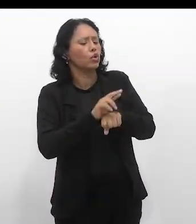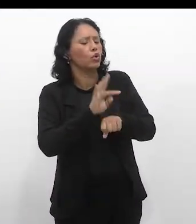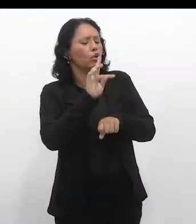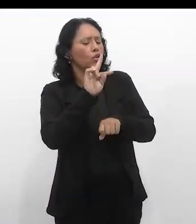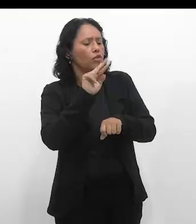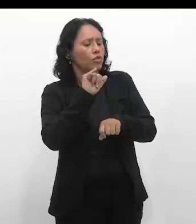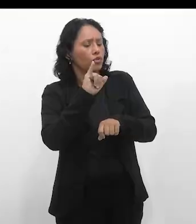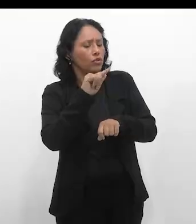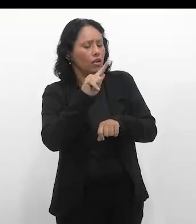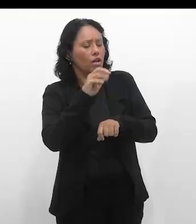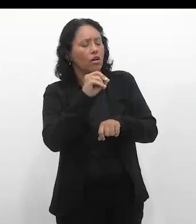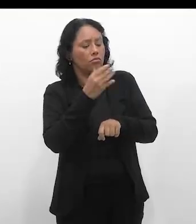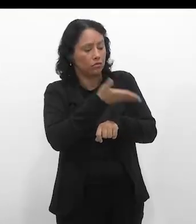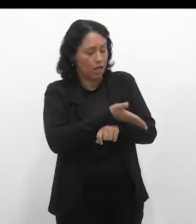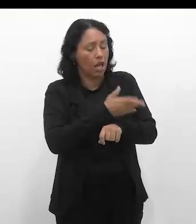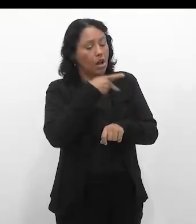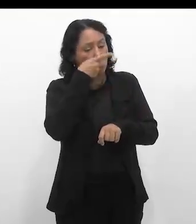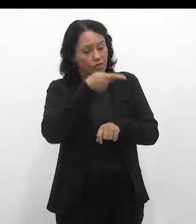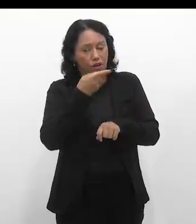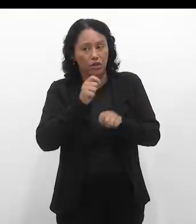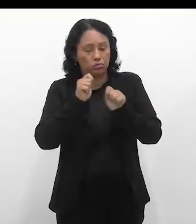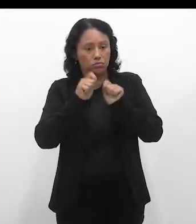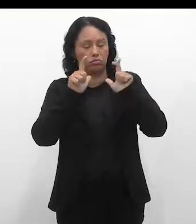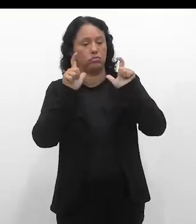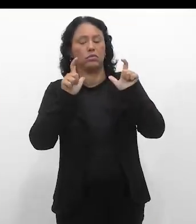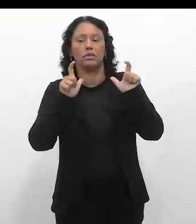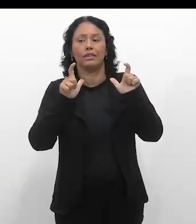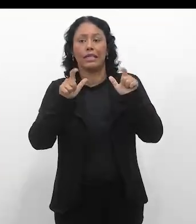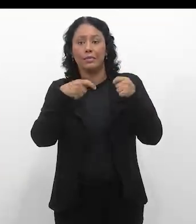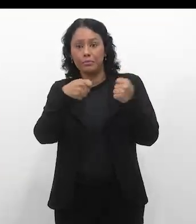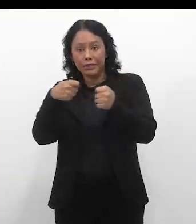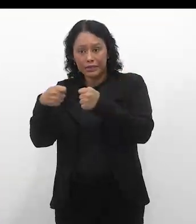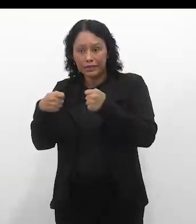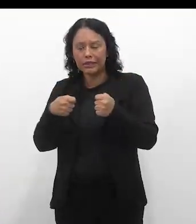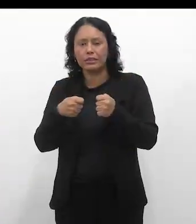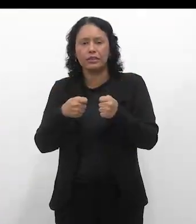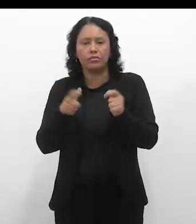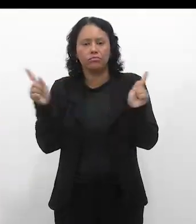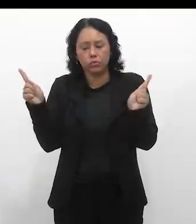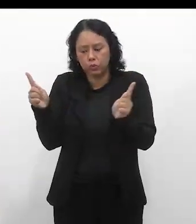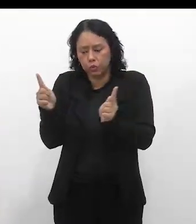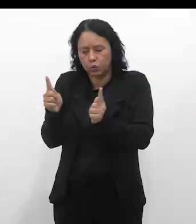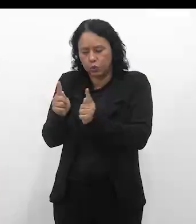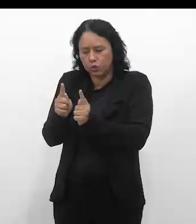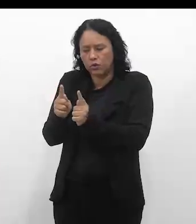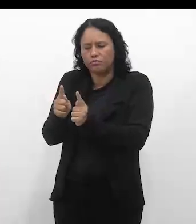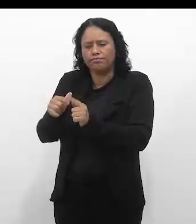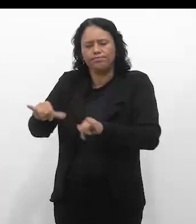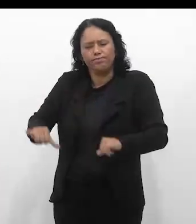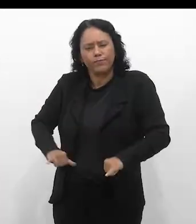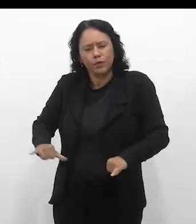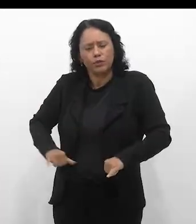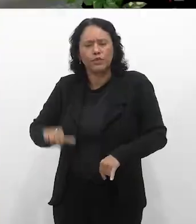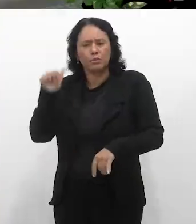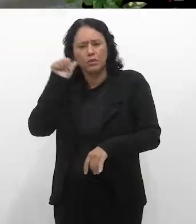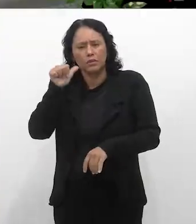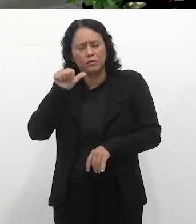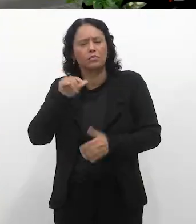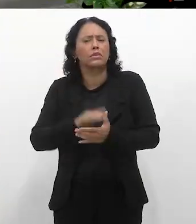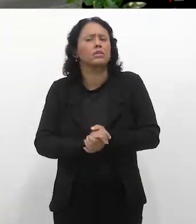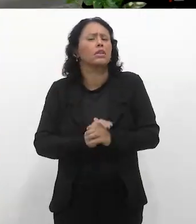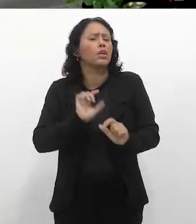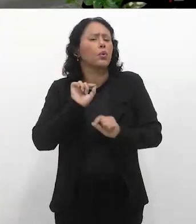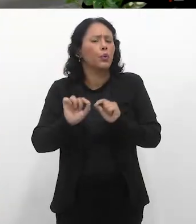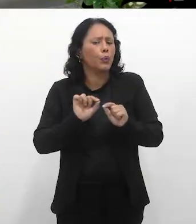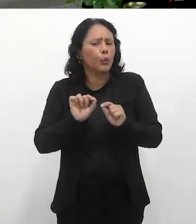esse alerta, né, que a Andréa bem falou, que é necessário, a gente vai encurtar, né, esse sofrimento da mulher para o